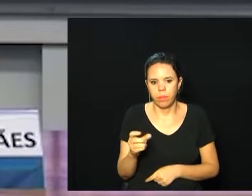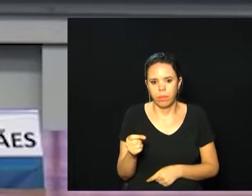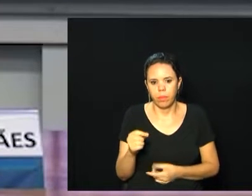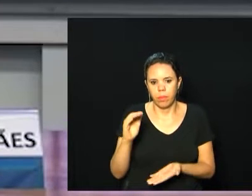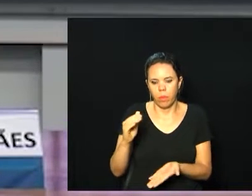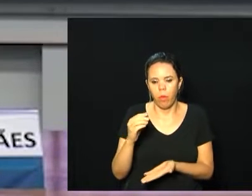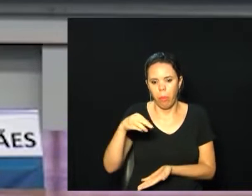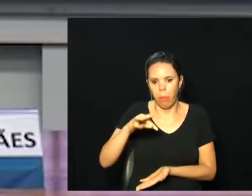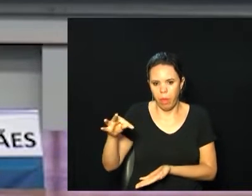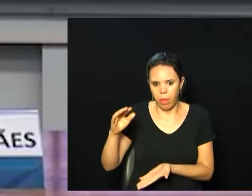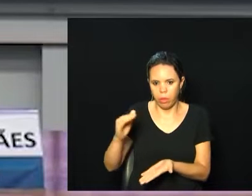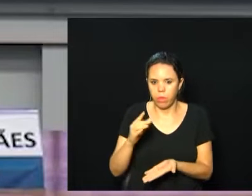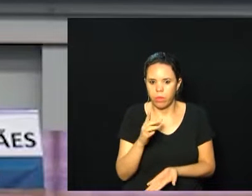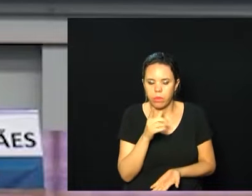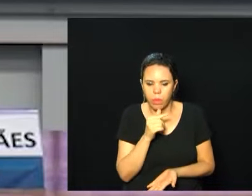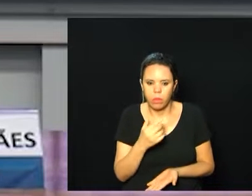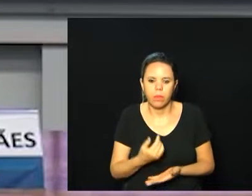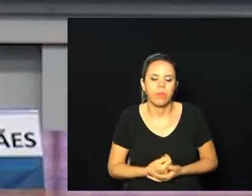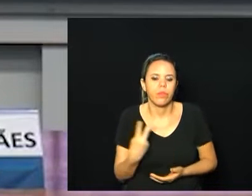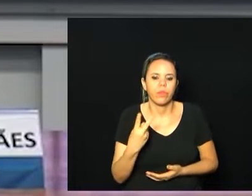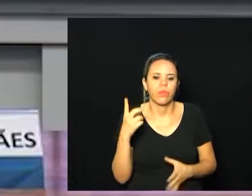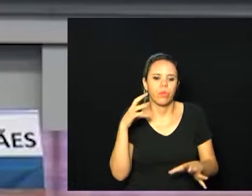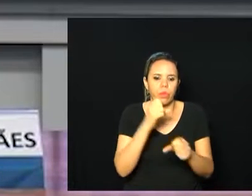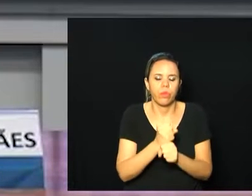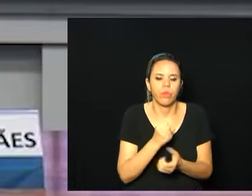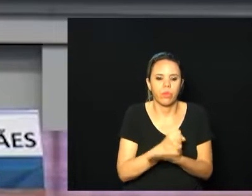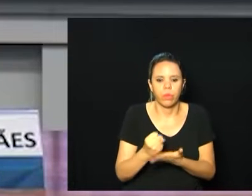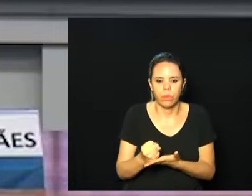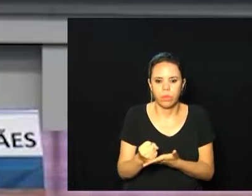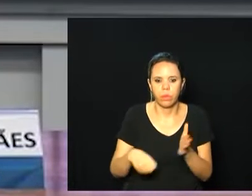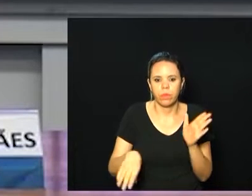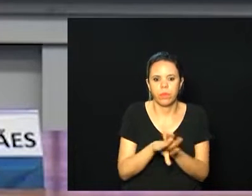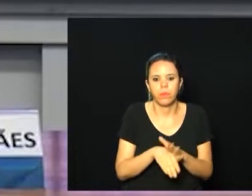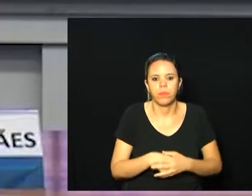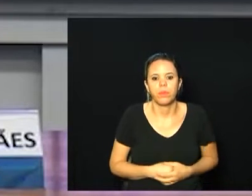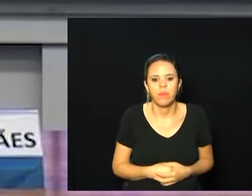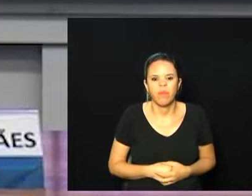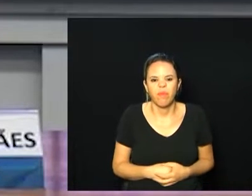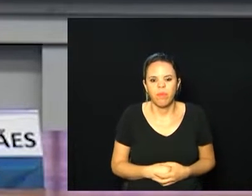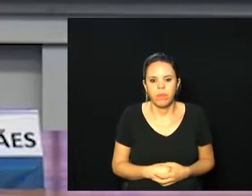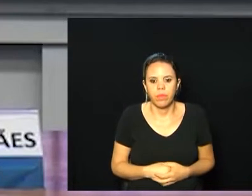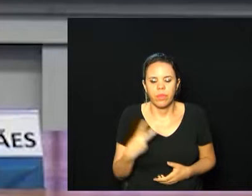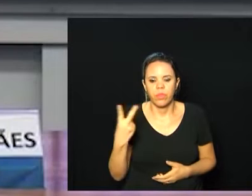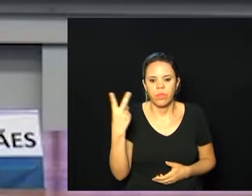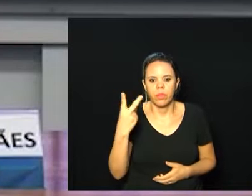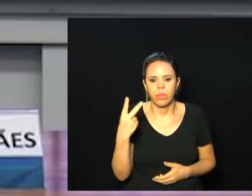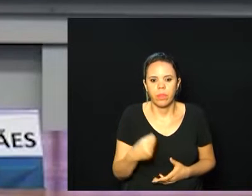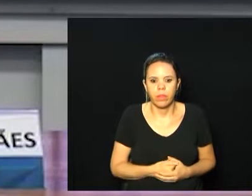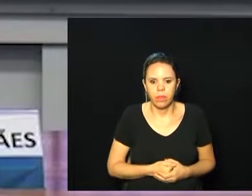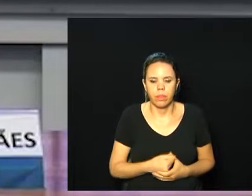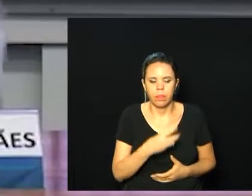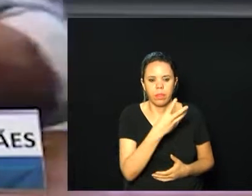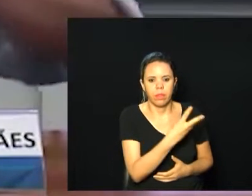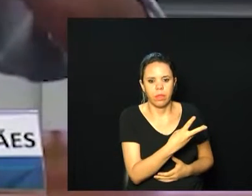metro cúbico e o valor total do contrato ele chega a um valor em torno de